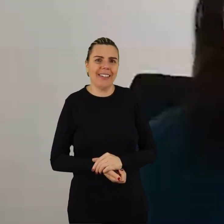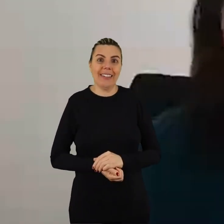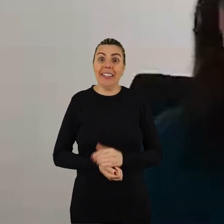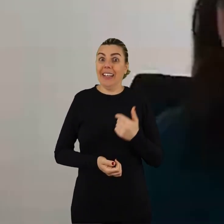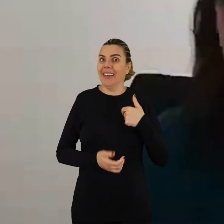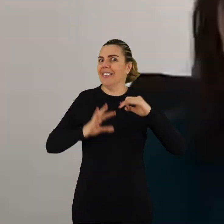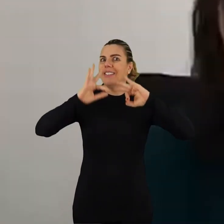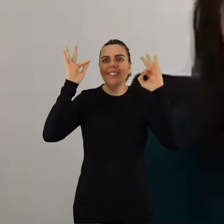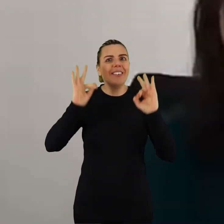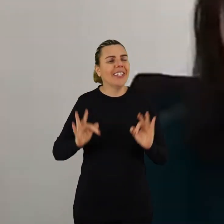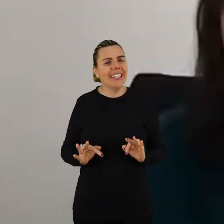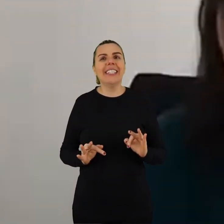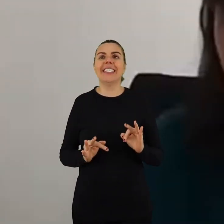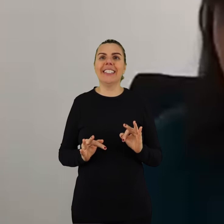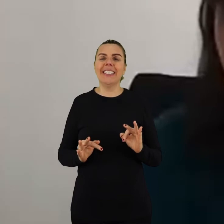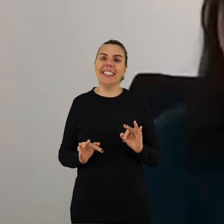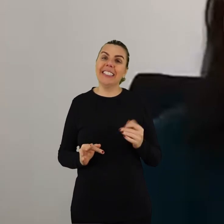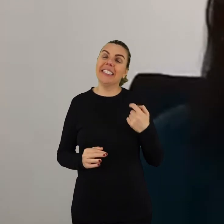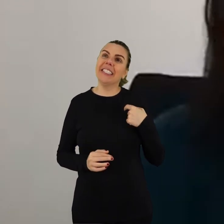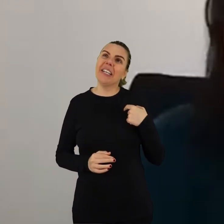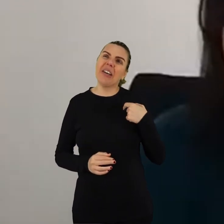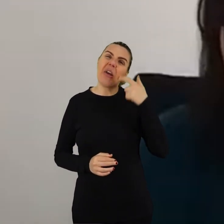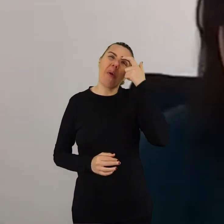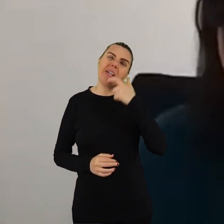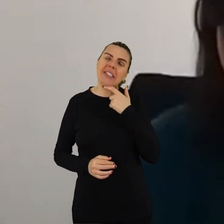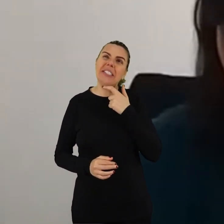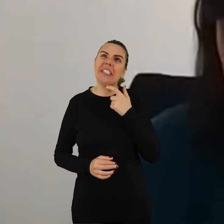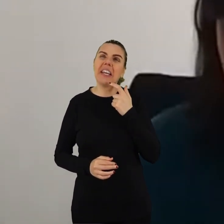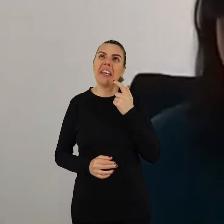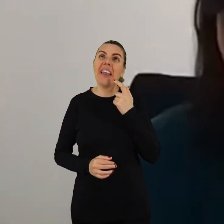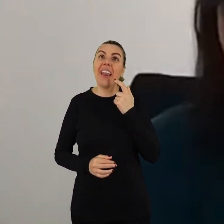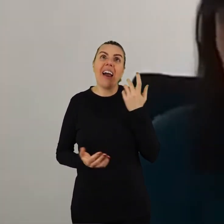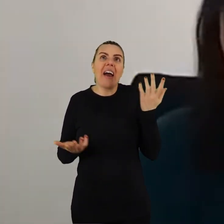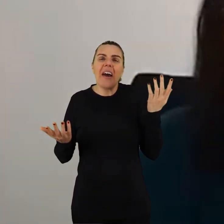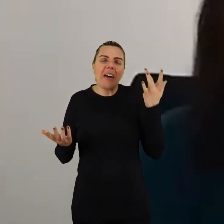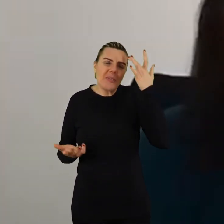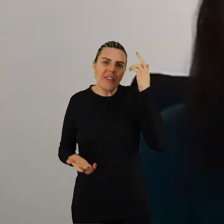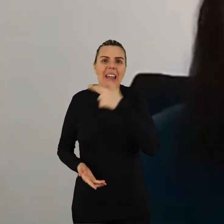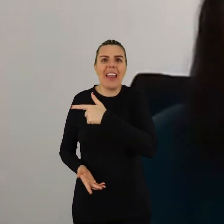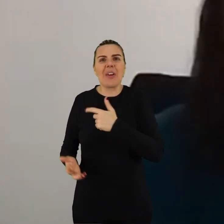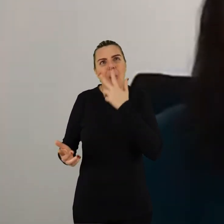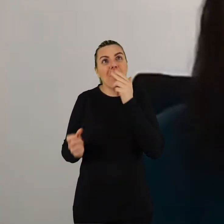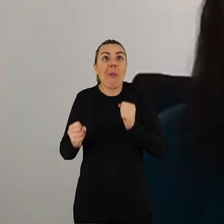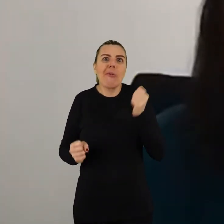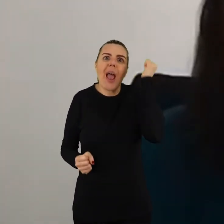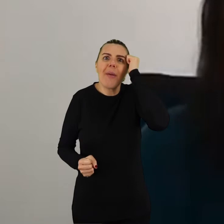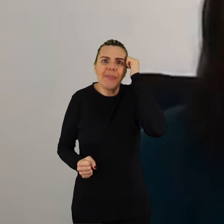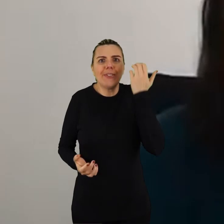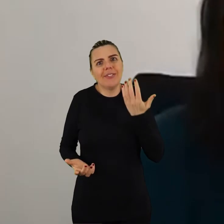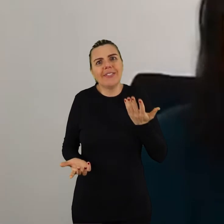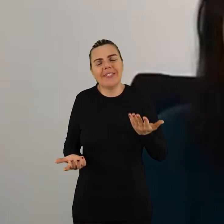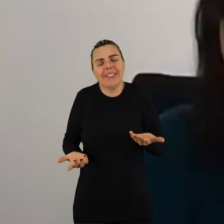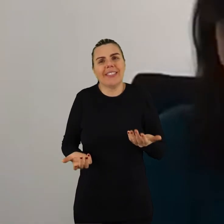Eu fiquei muito feliz. Eu achei que, sei lá, que ele estava arrependido.